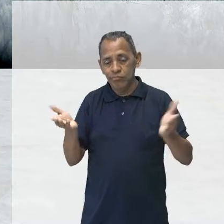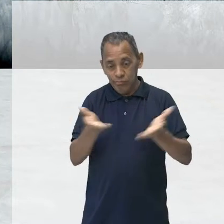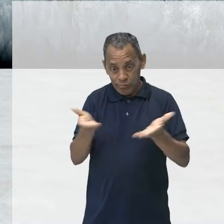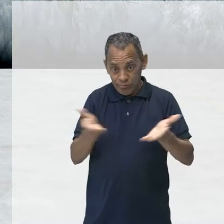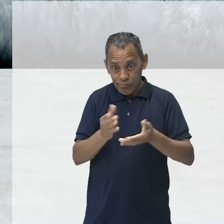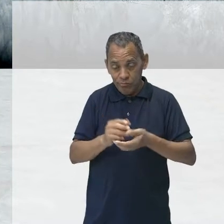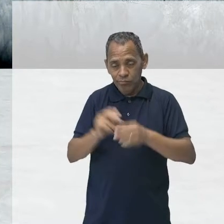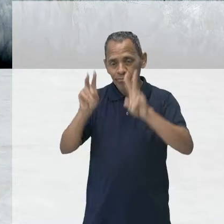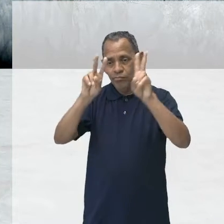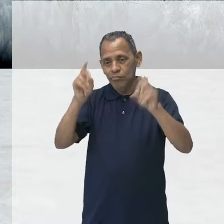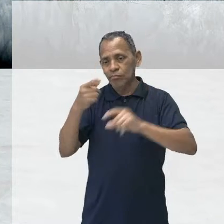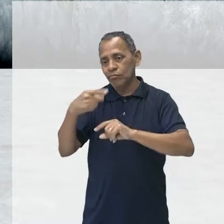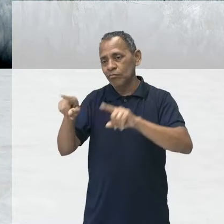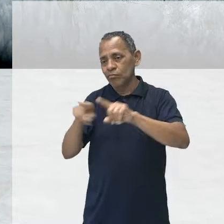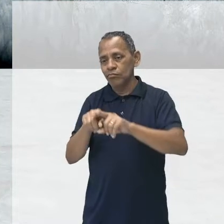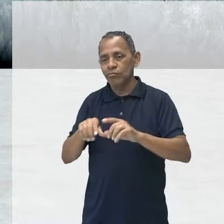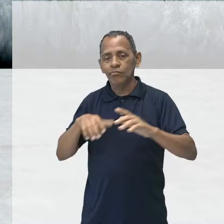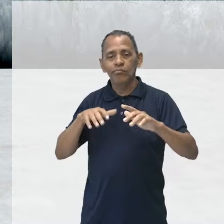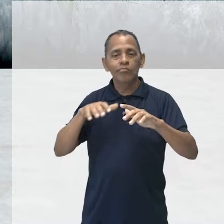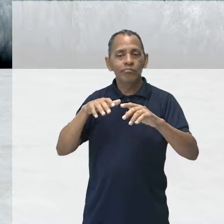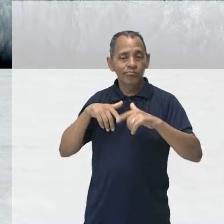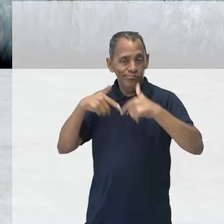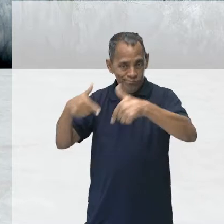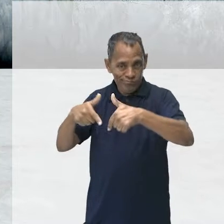novo movimento que vai caminhar ali,